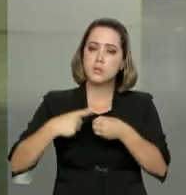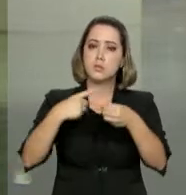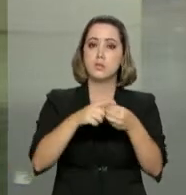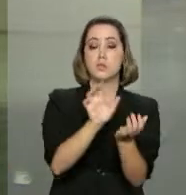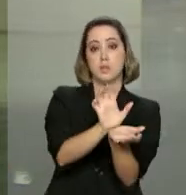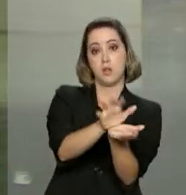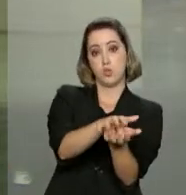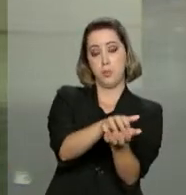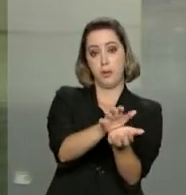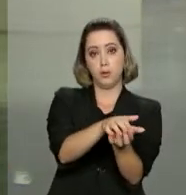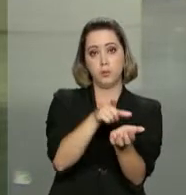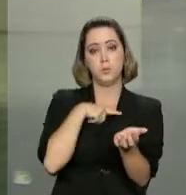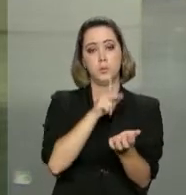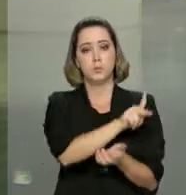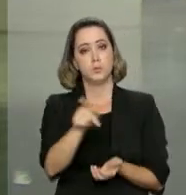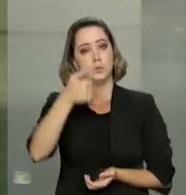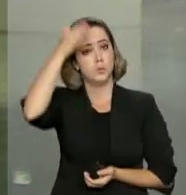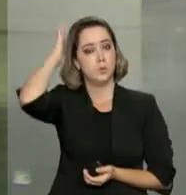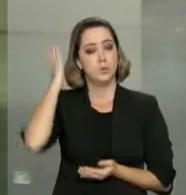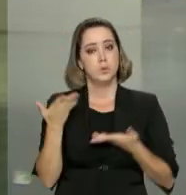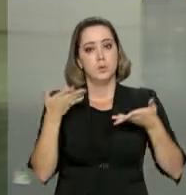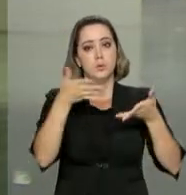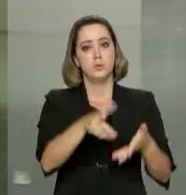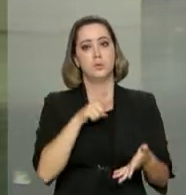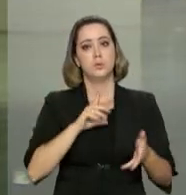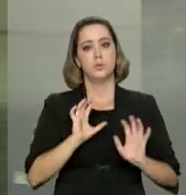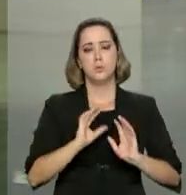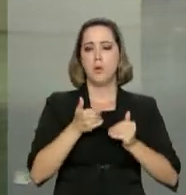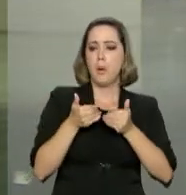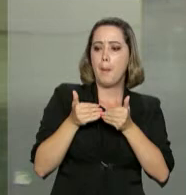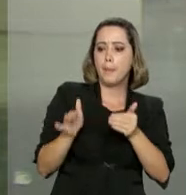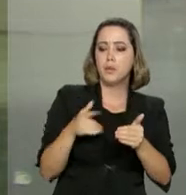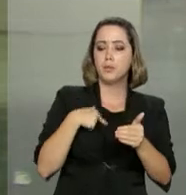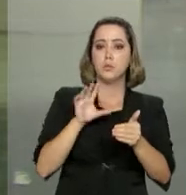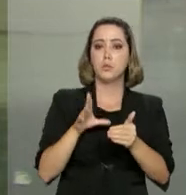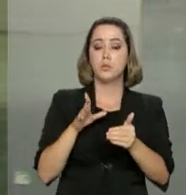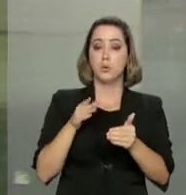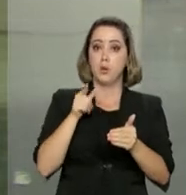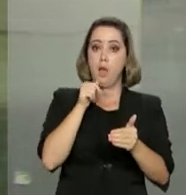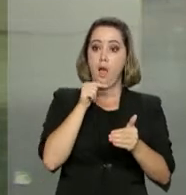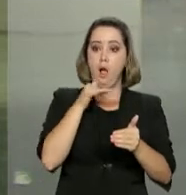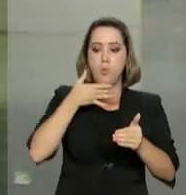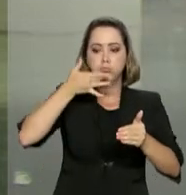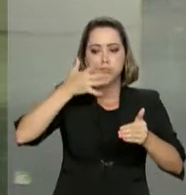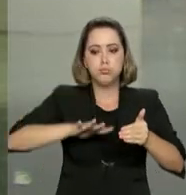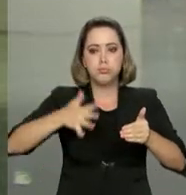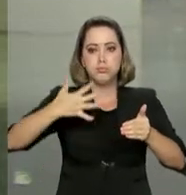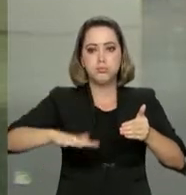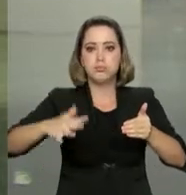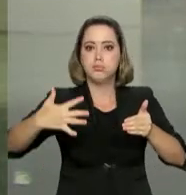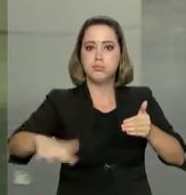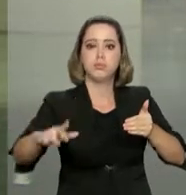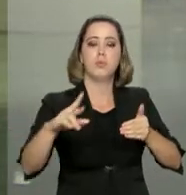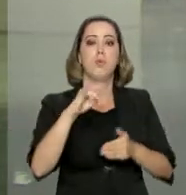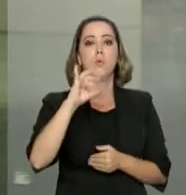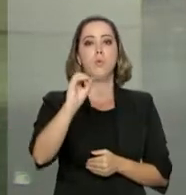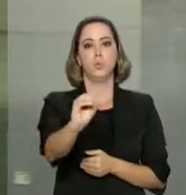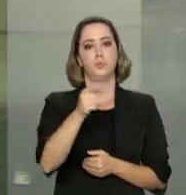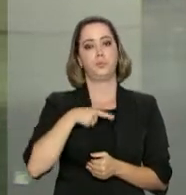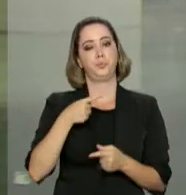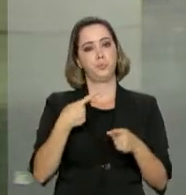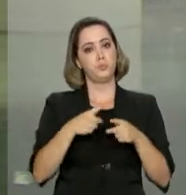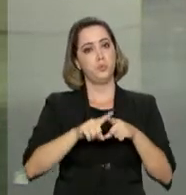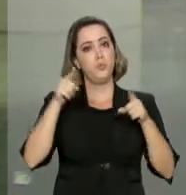Pernambuco, o presidente Michel Temer vai participar da cerimônia de abertura da comporta do reservatório de Campos. Já